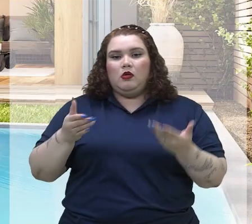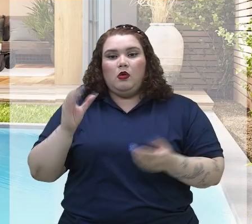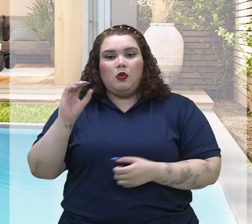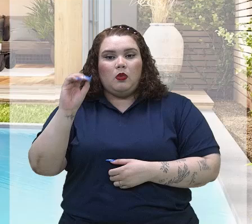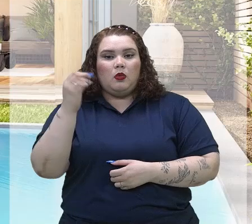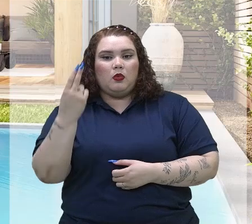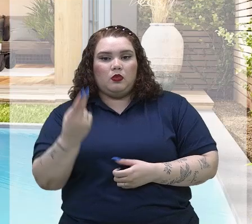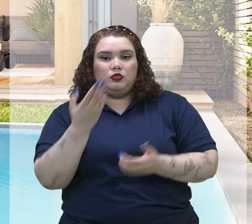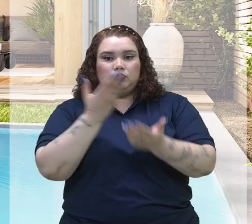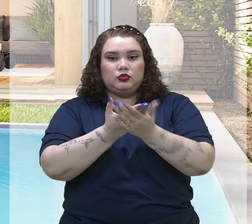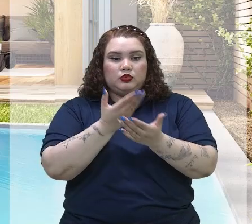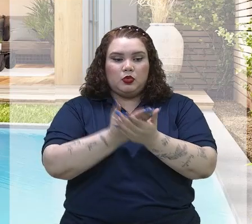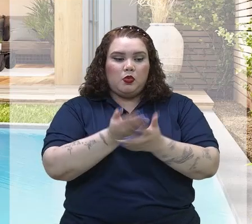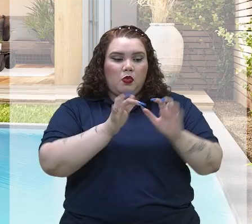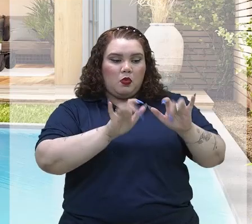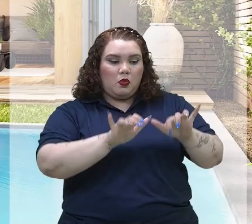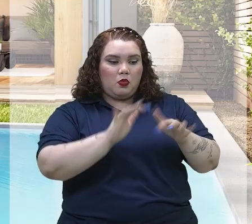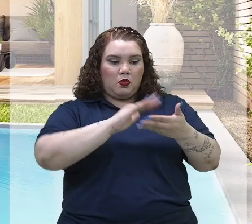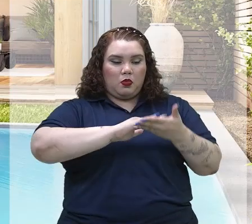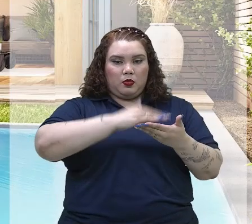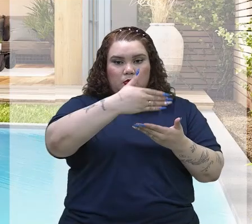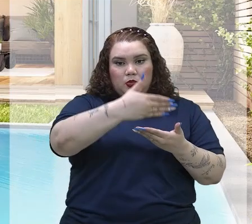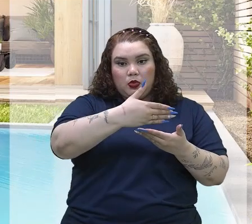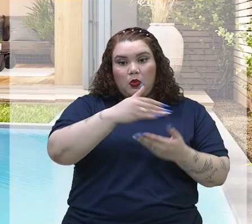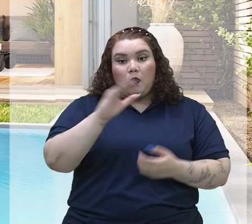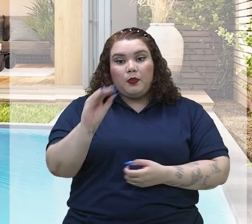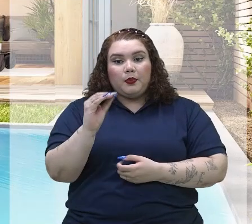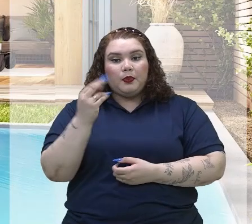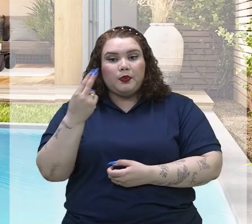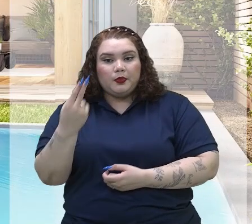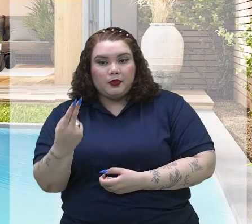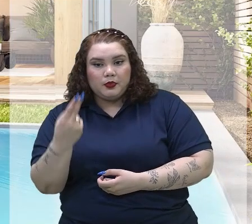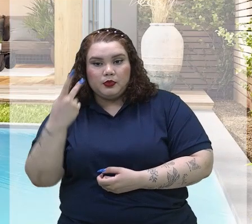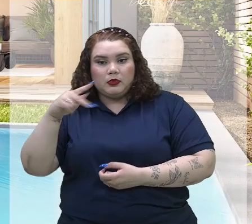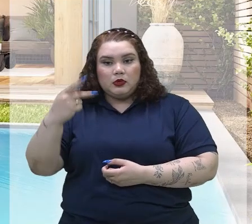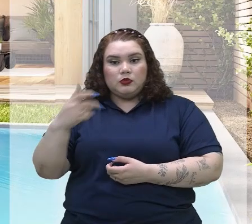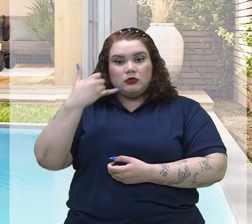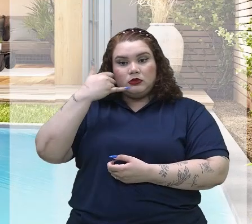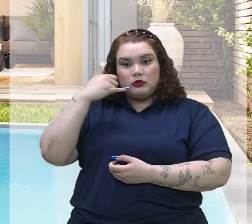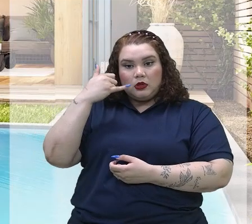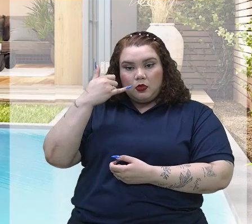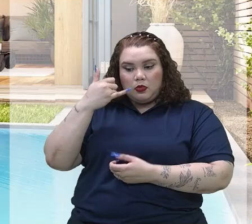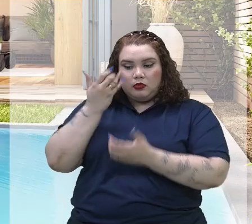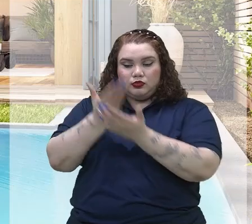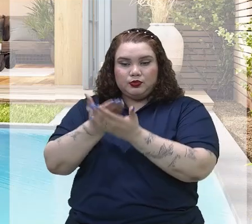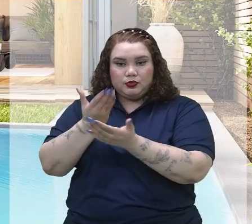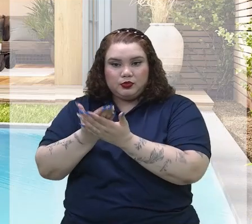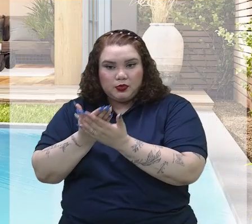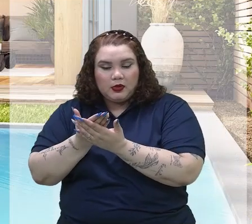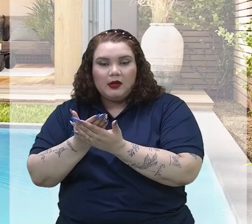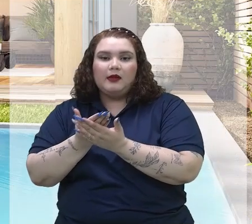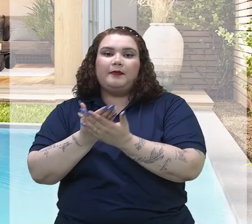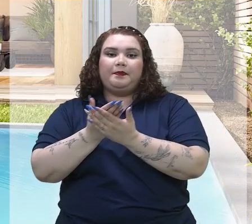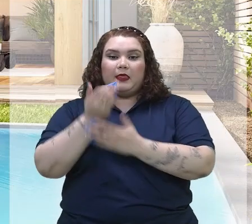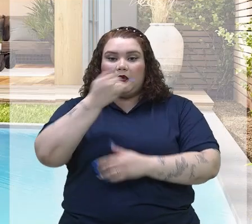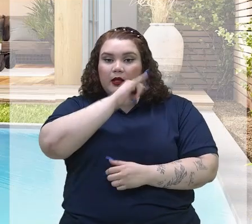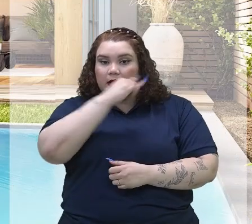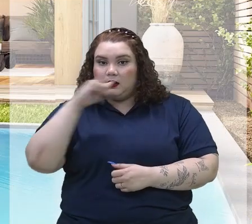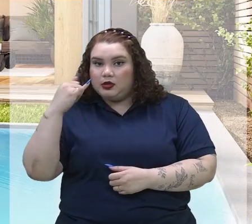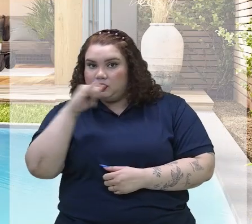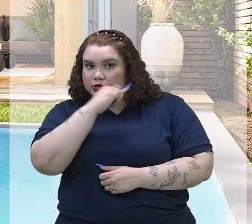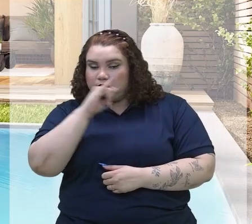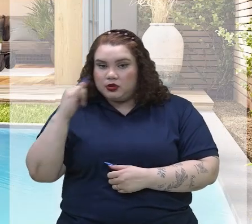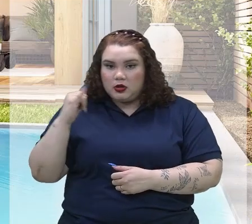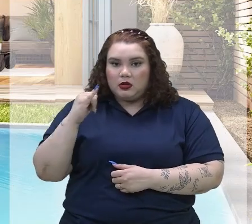vai estudar pelo computador, ou até mesmo pelo celular, pelo smartphone, a energia elétrica